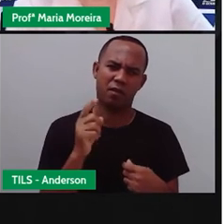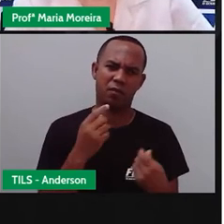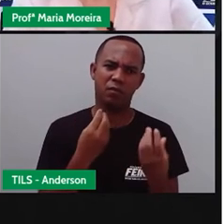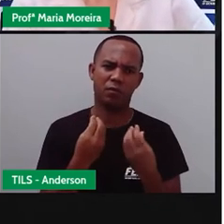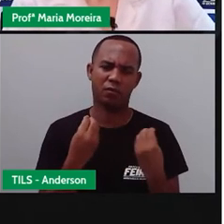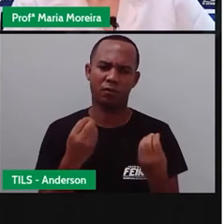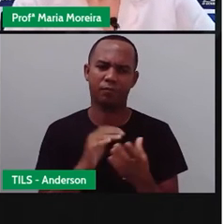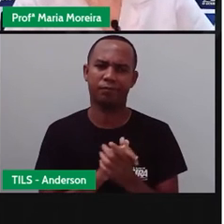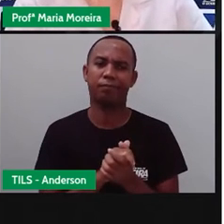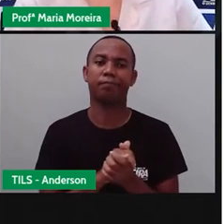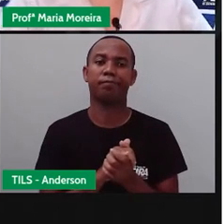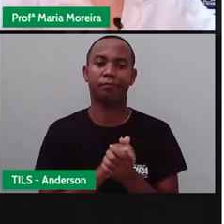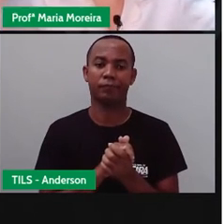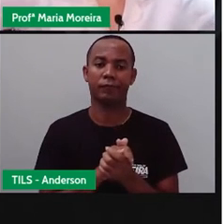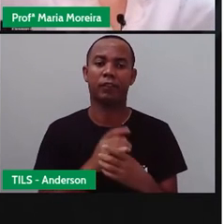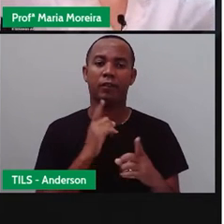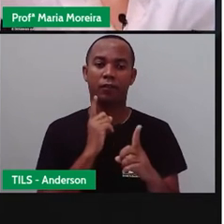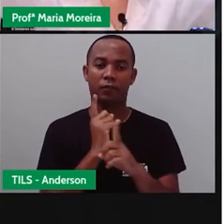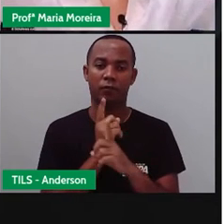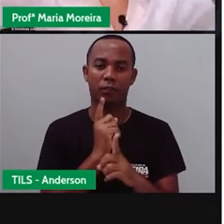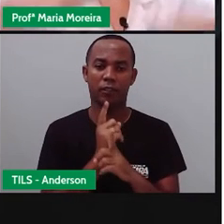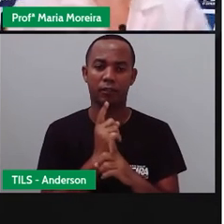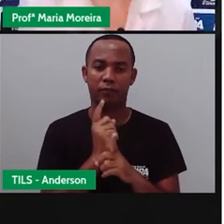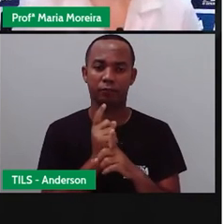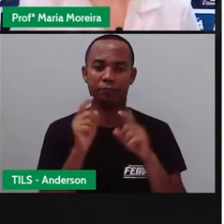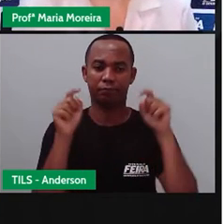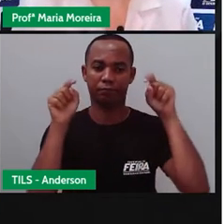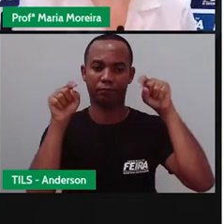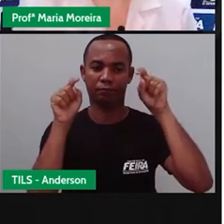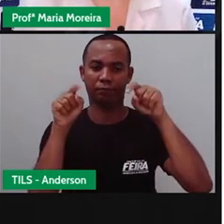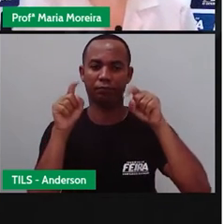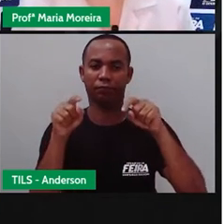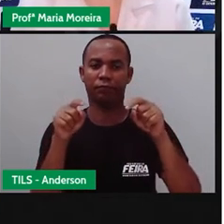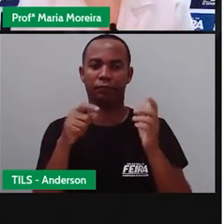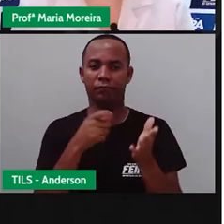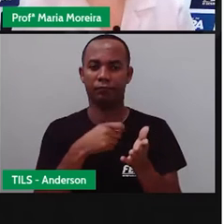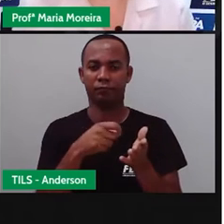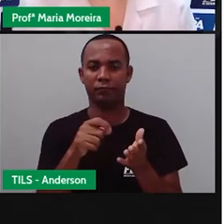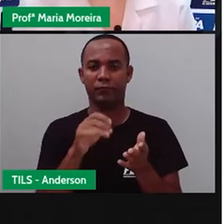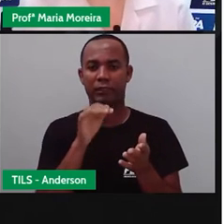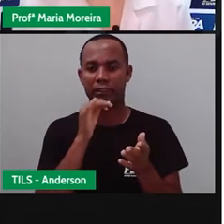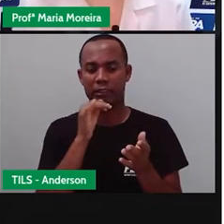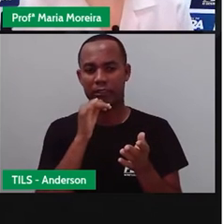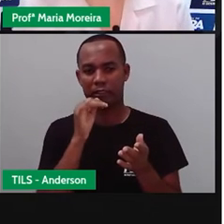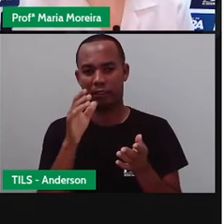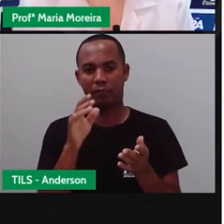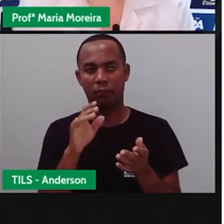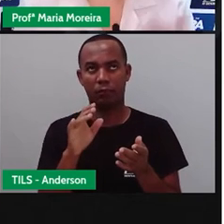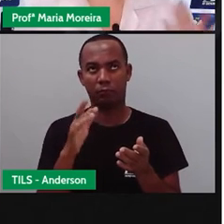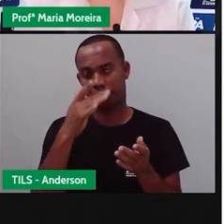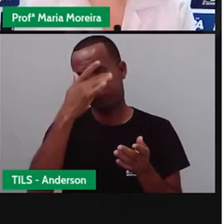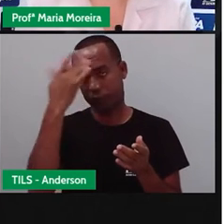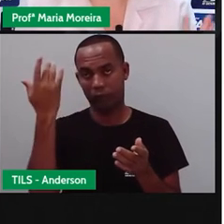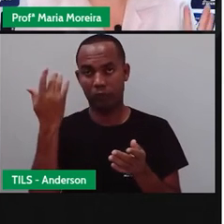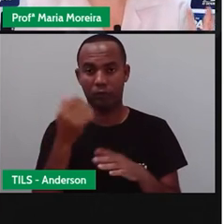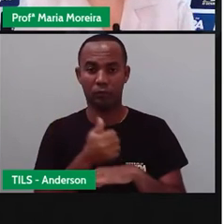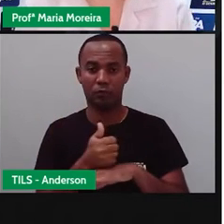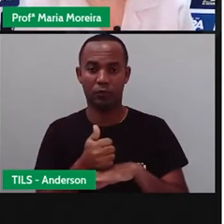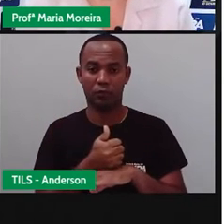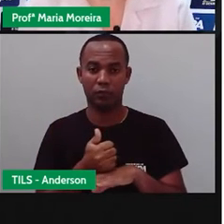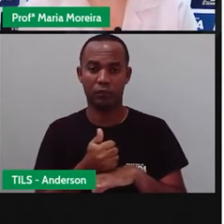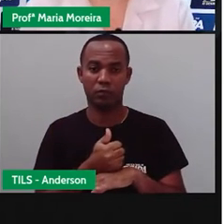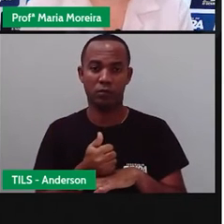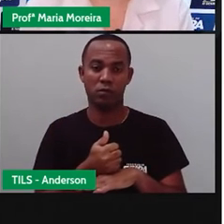envolvida encontrando onde é que vocês viram escrever aqui embaixo e se por exemplo Alguém escreveu uma profissão